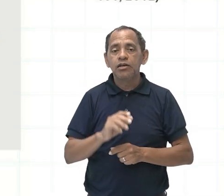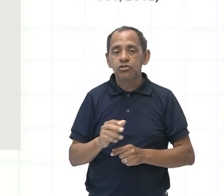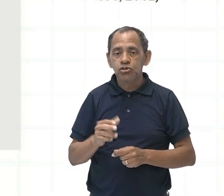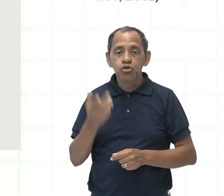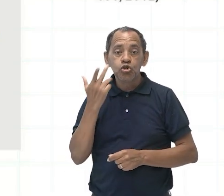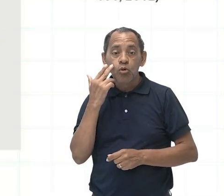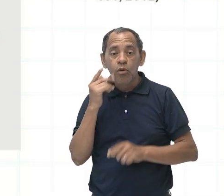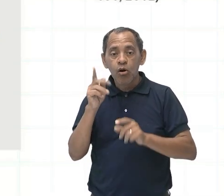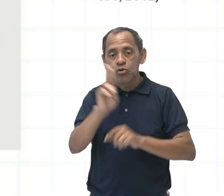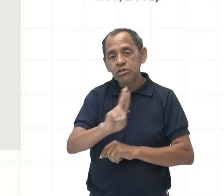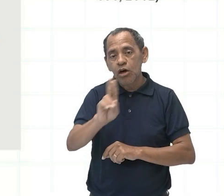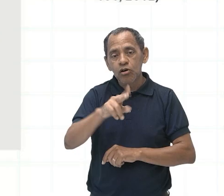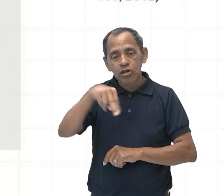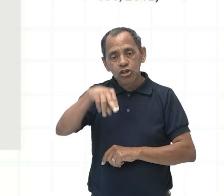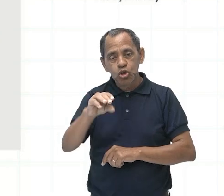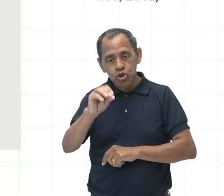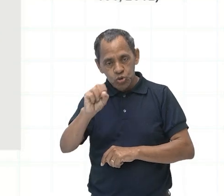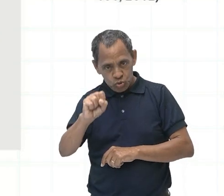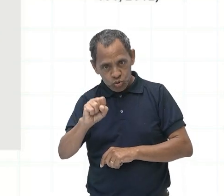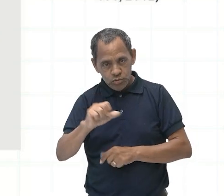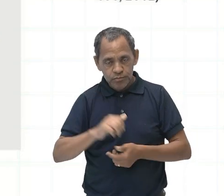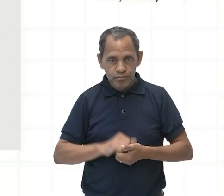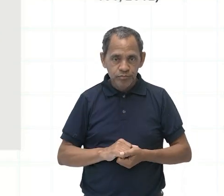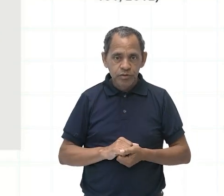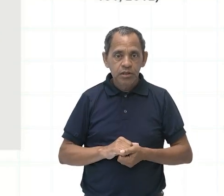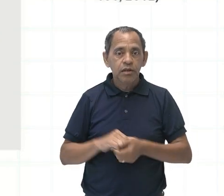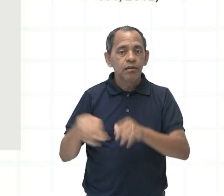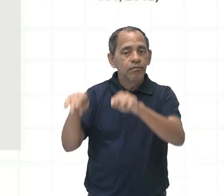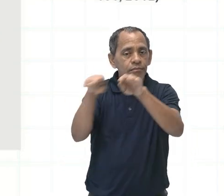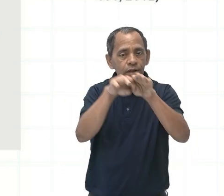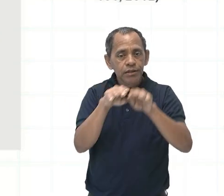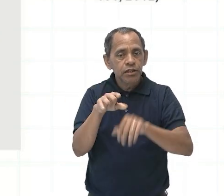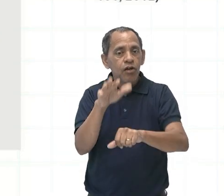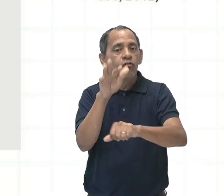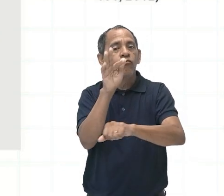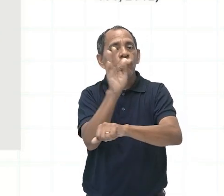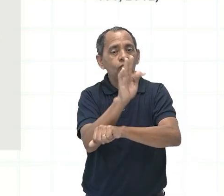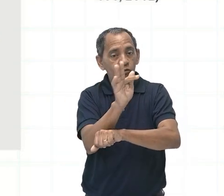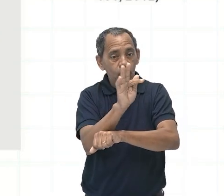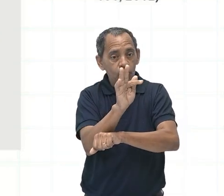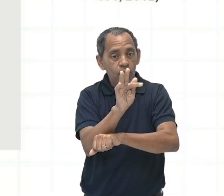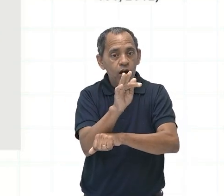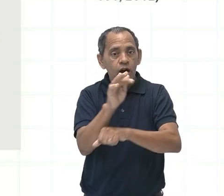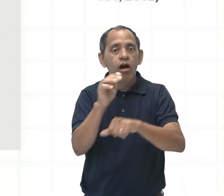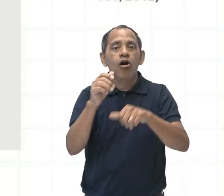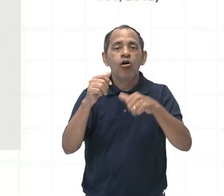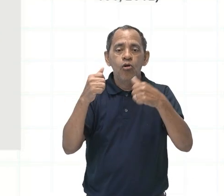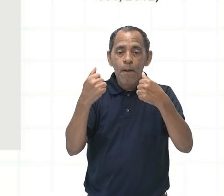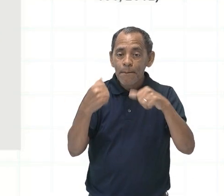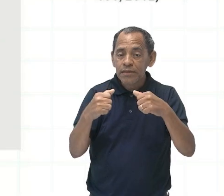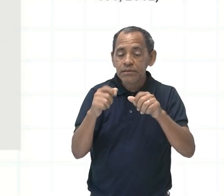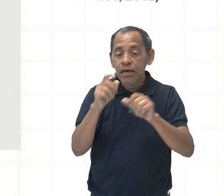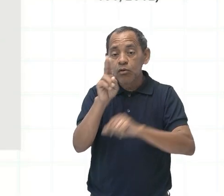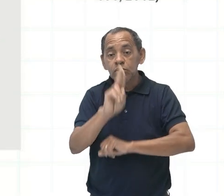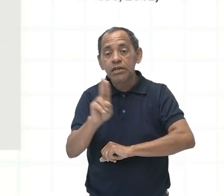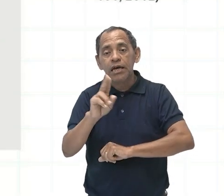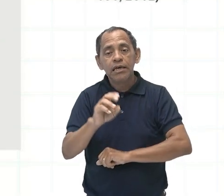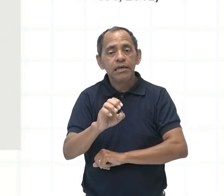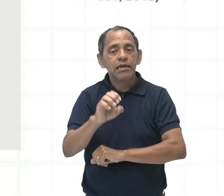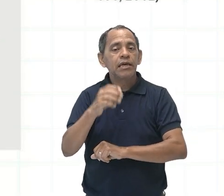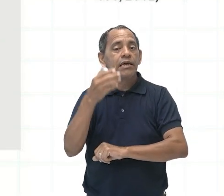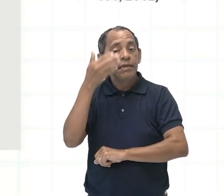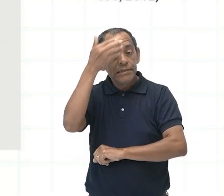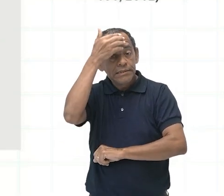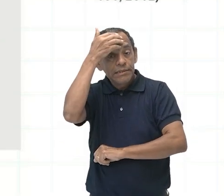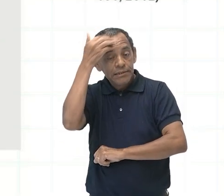esqueci. Pelo padrão formal, pela colocação pronominal, deveria ser esqueci-me, não é? E essa